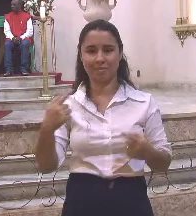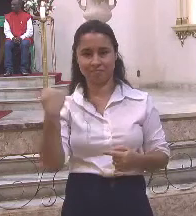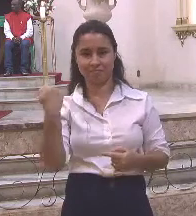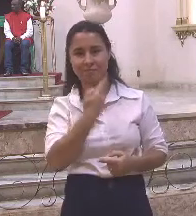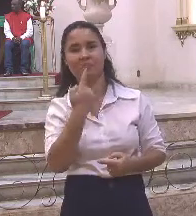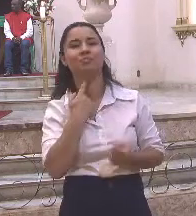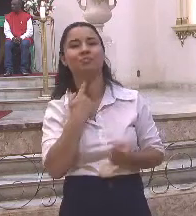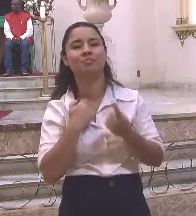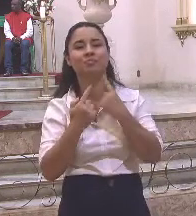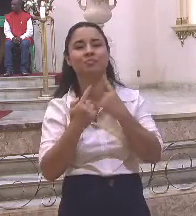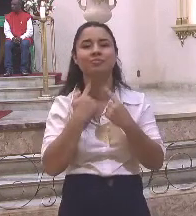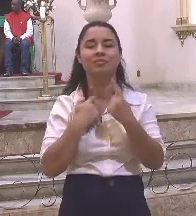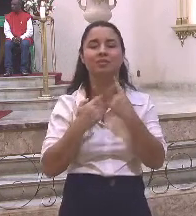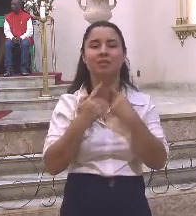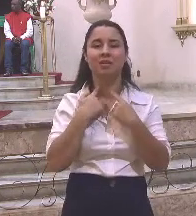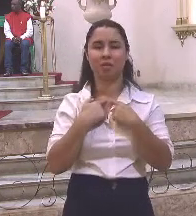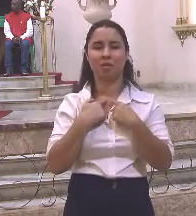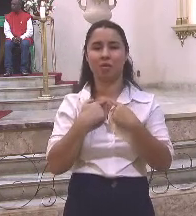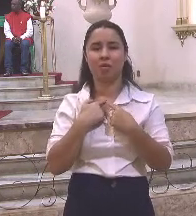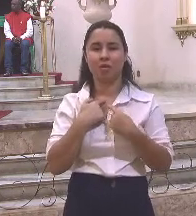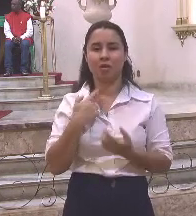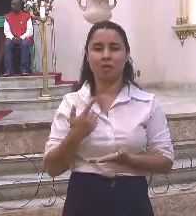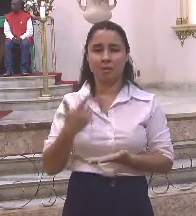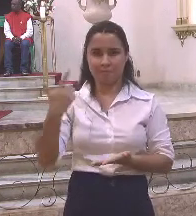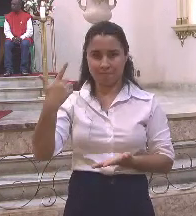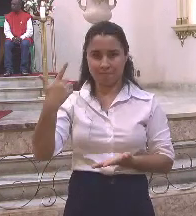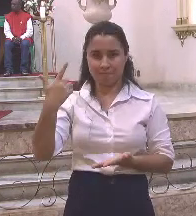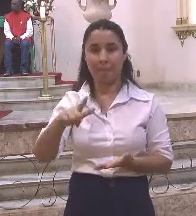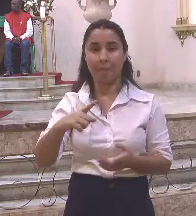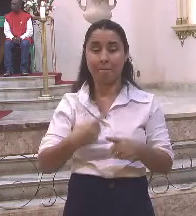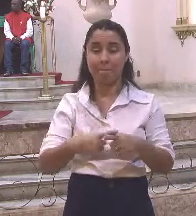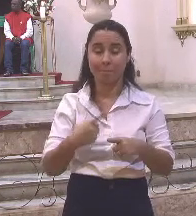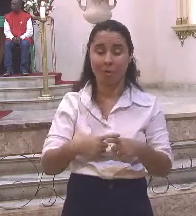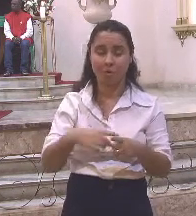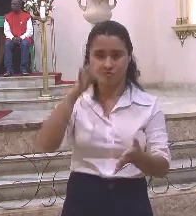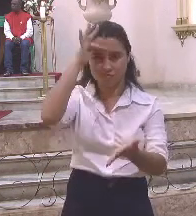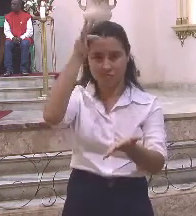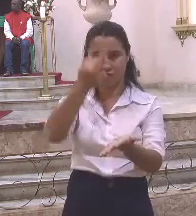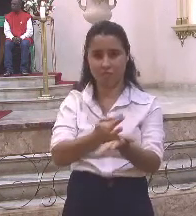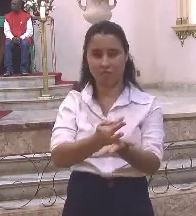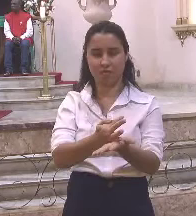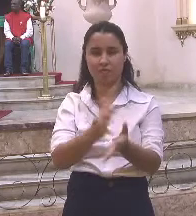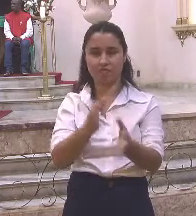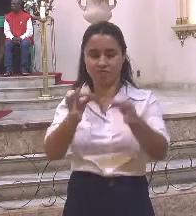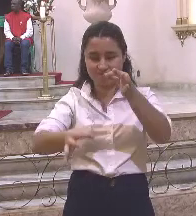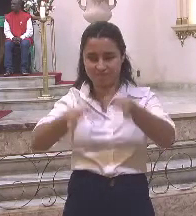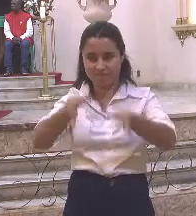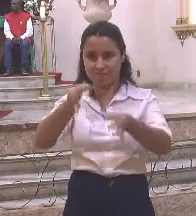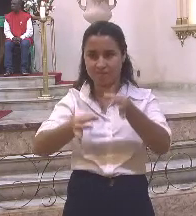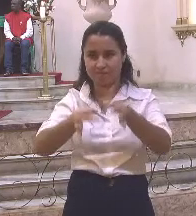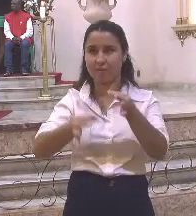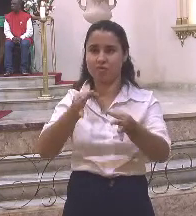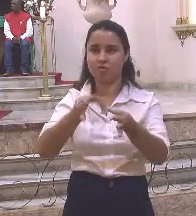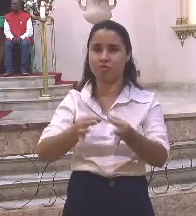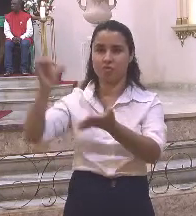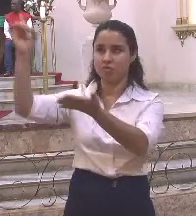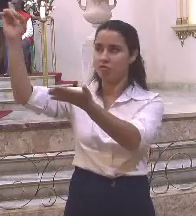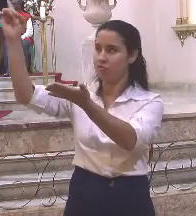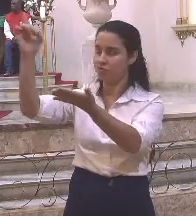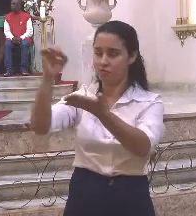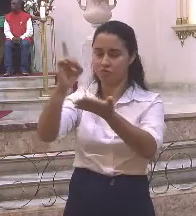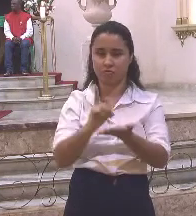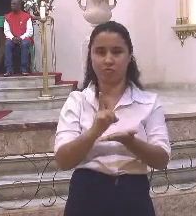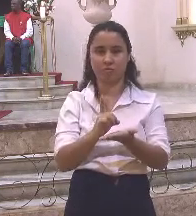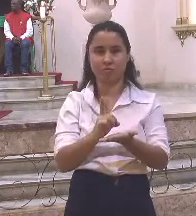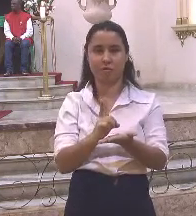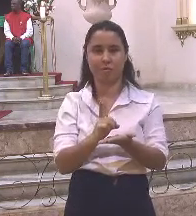impossíveis, porque confiamos na justiça divina, que tarda, mas não falta, como